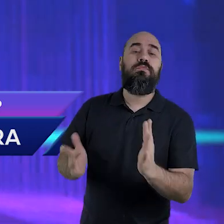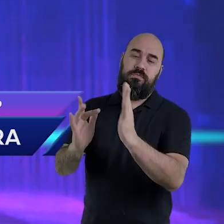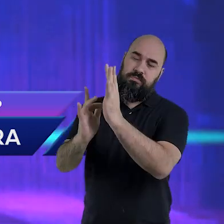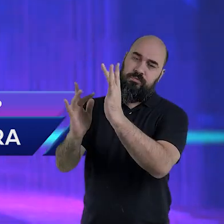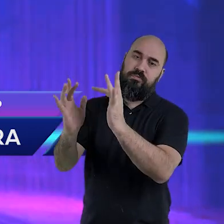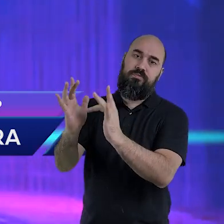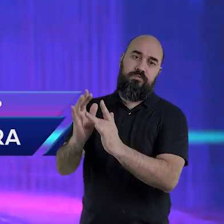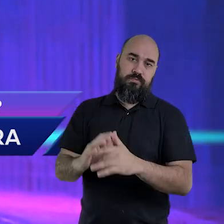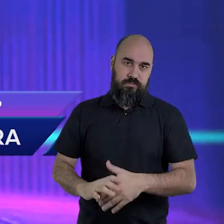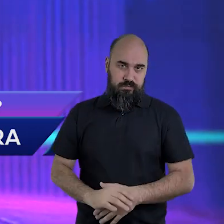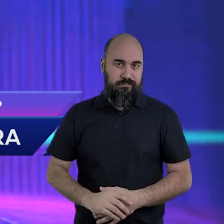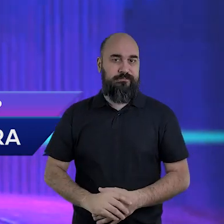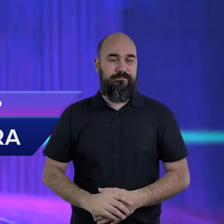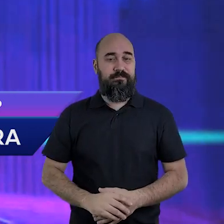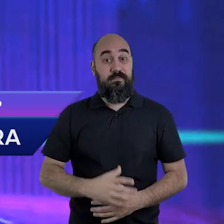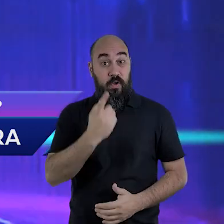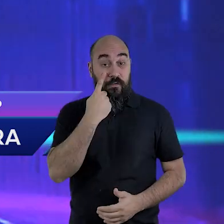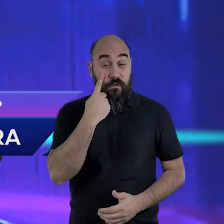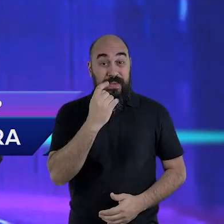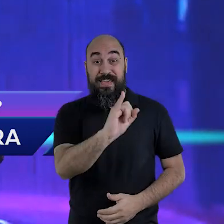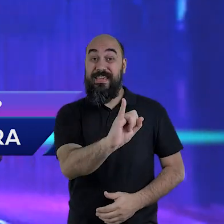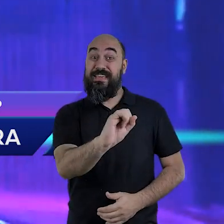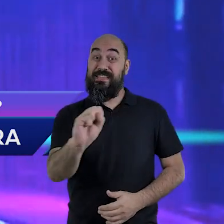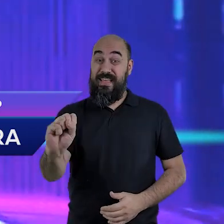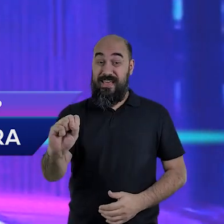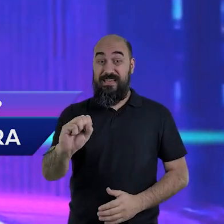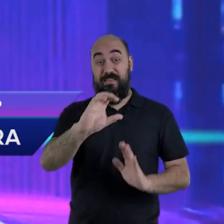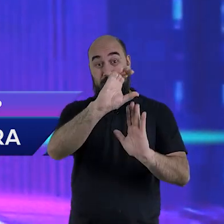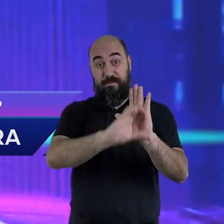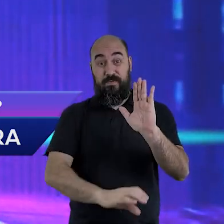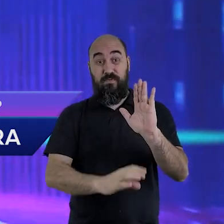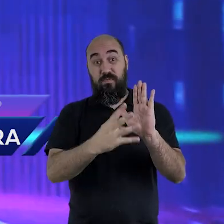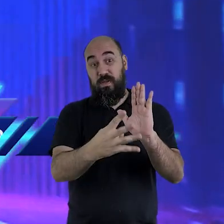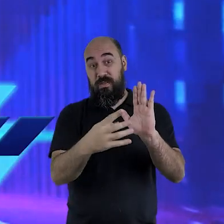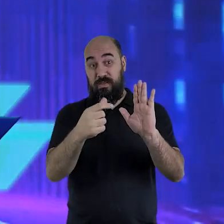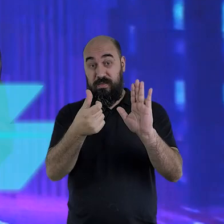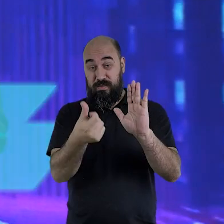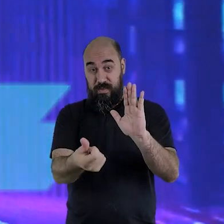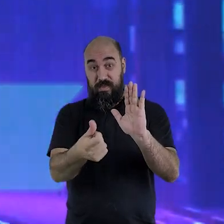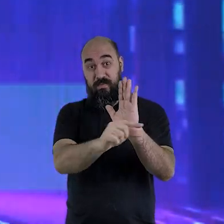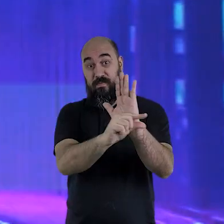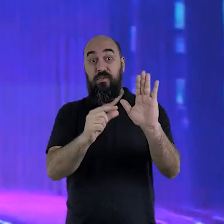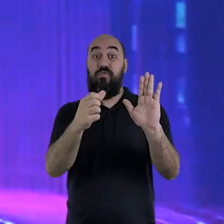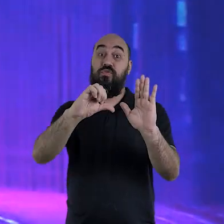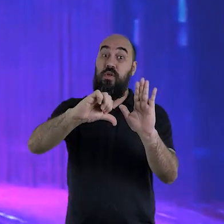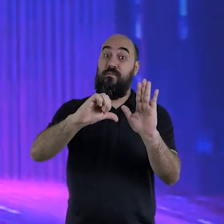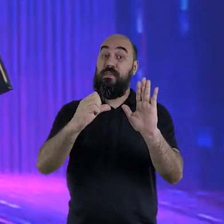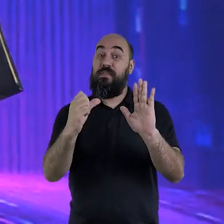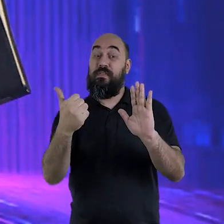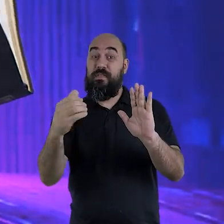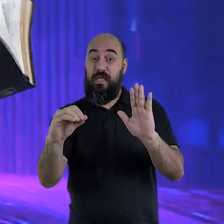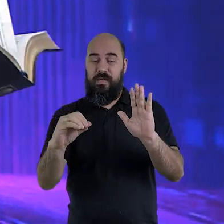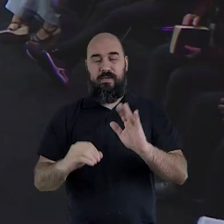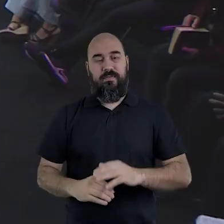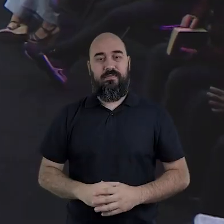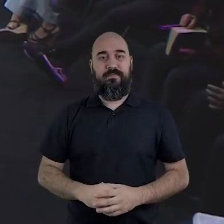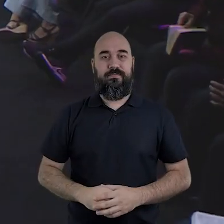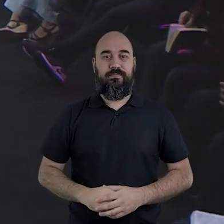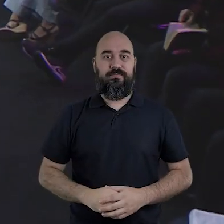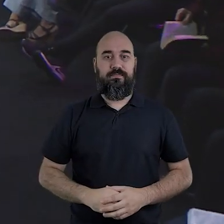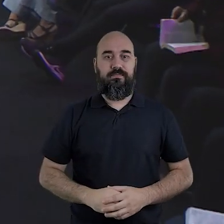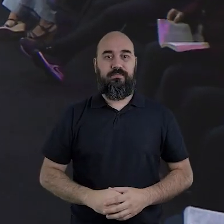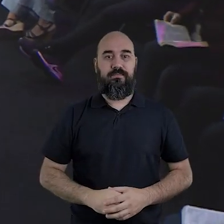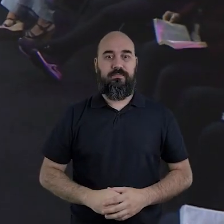Cristo. Veja comigo, Isaías capítulo 46, versos 9 e 10. Vamos abrir a Bíblia, Isaías